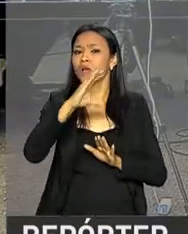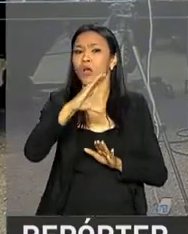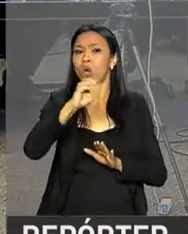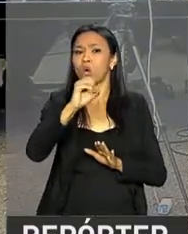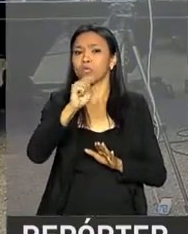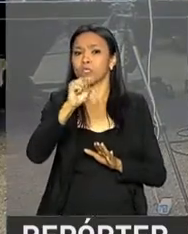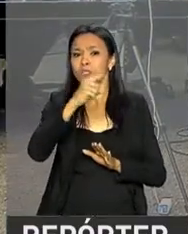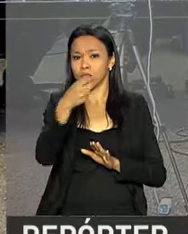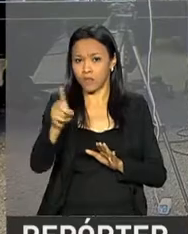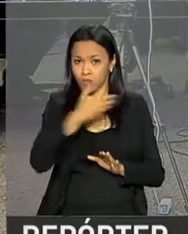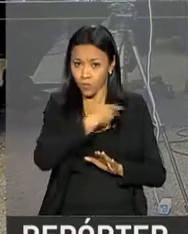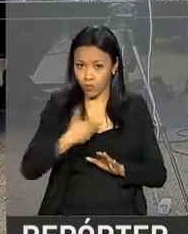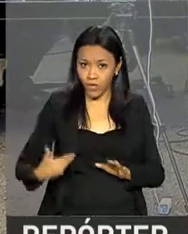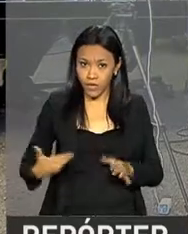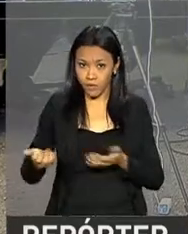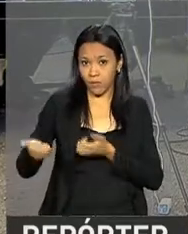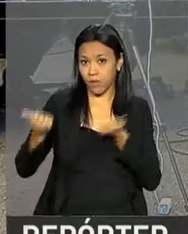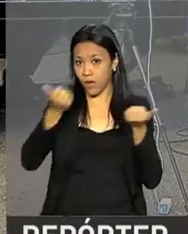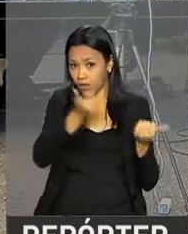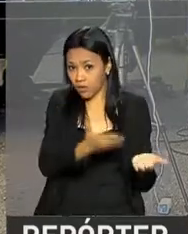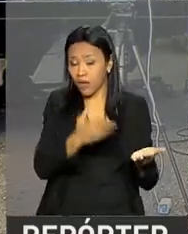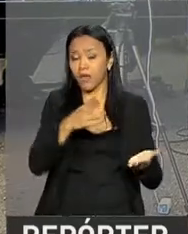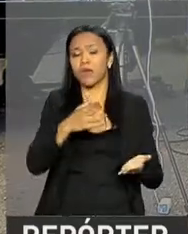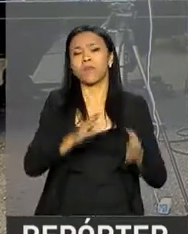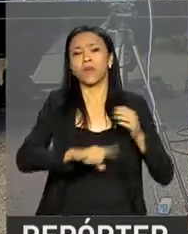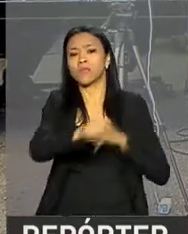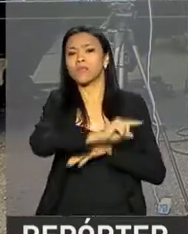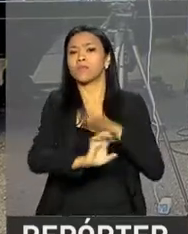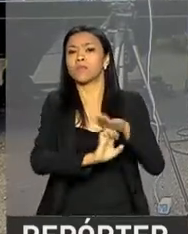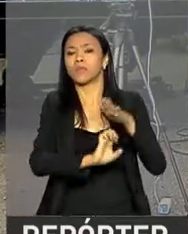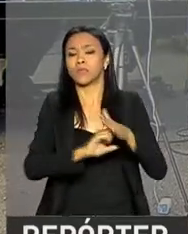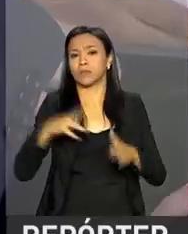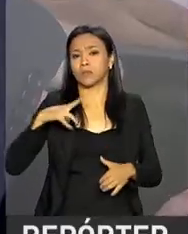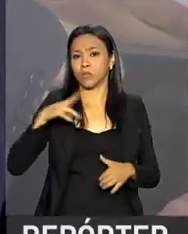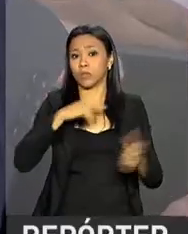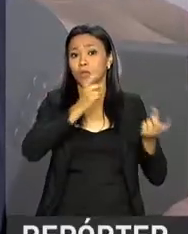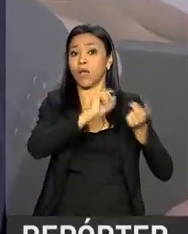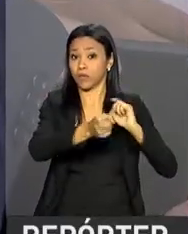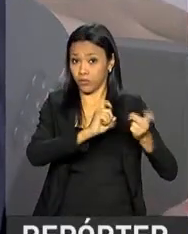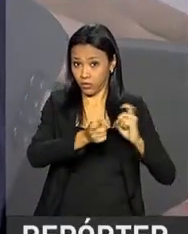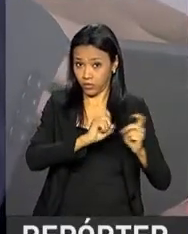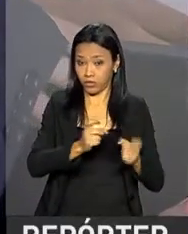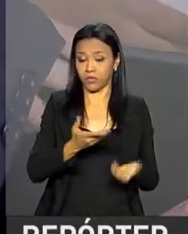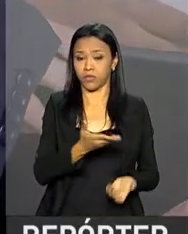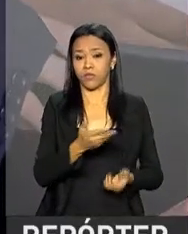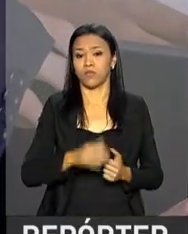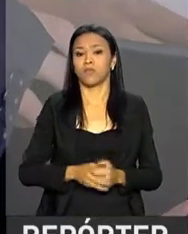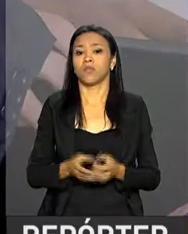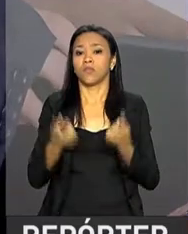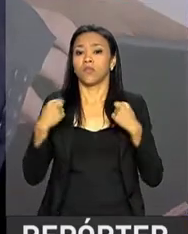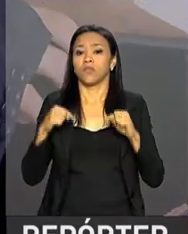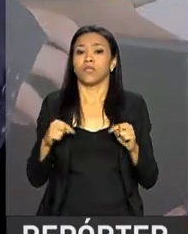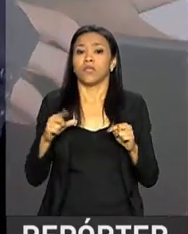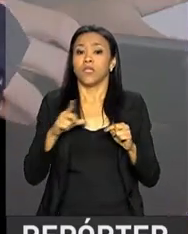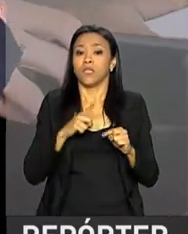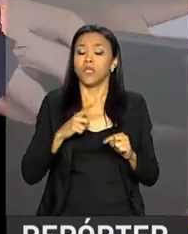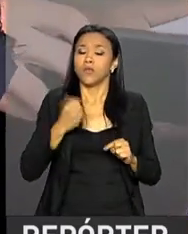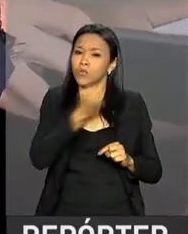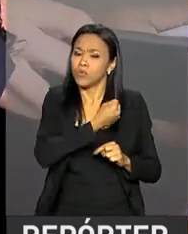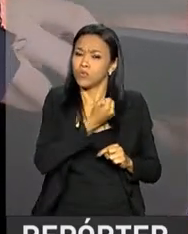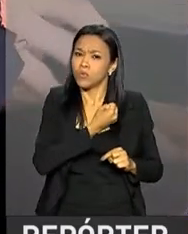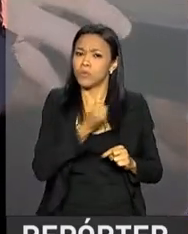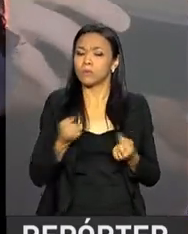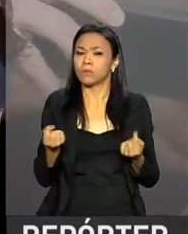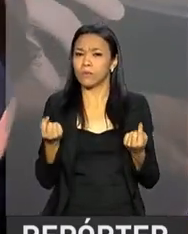iniciativa privada, para definir o modelo exato da operação. Então, logo temos números mais precisos